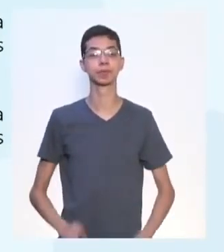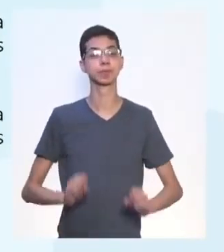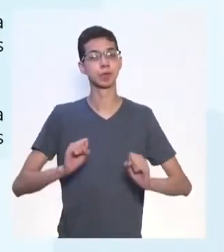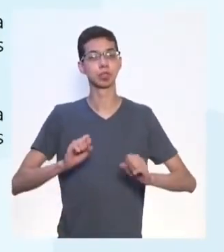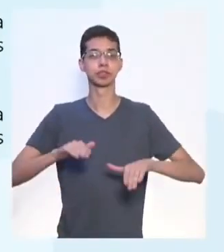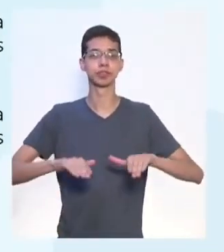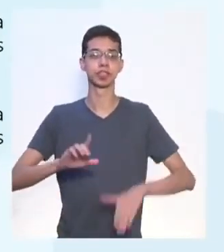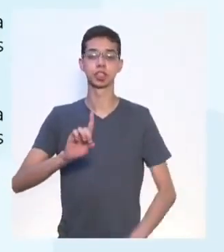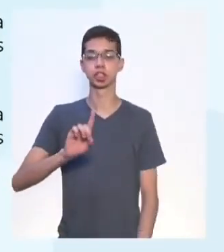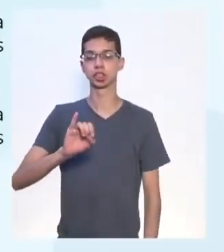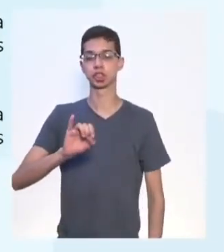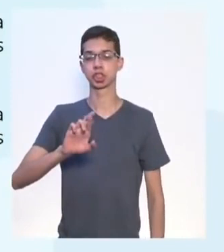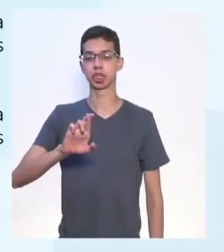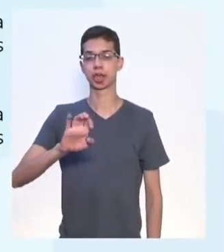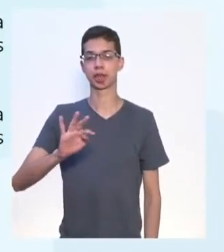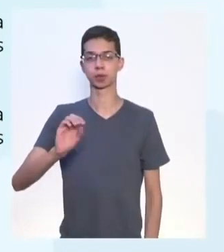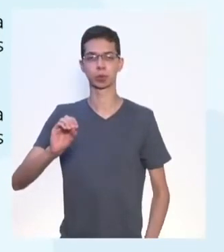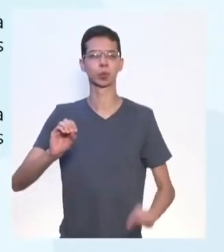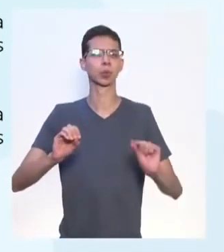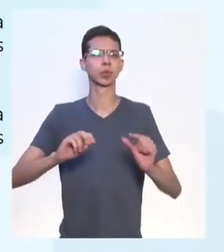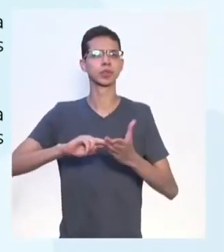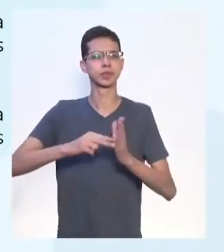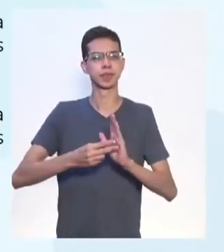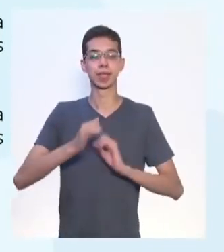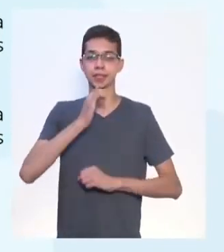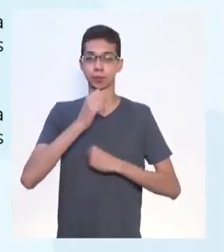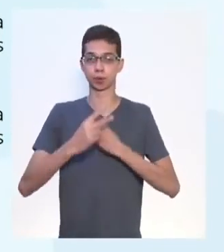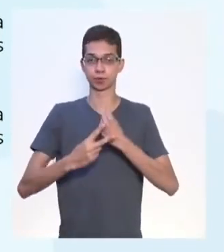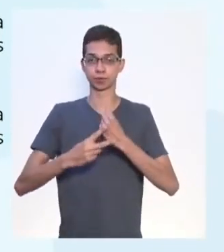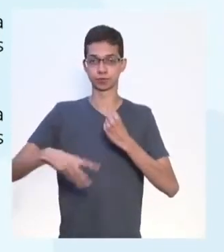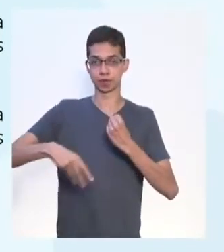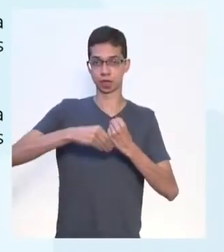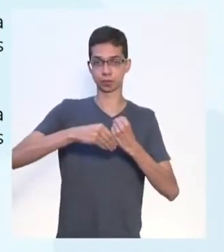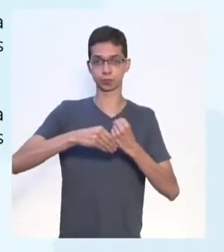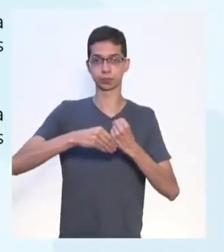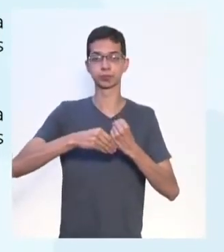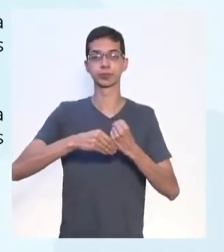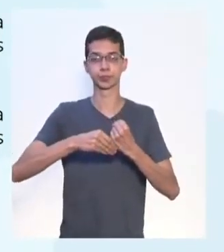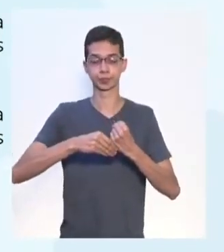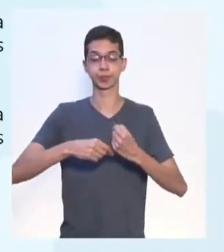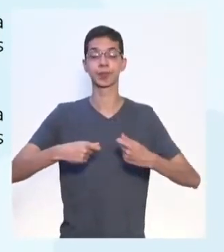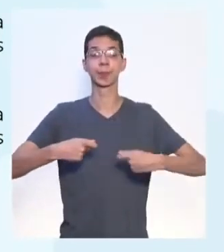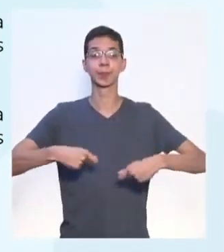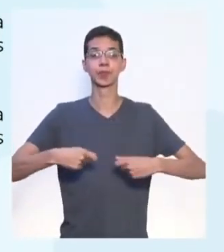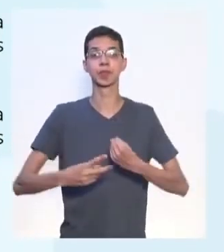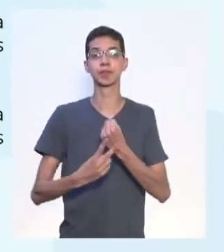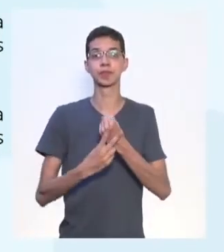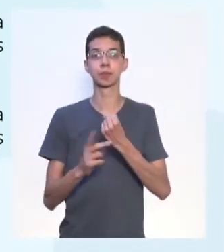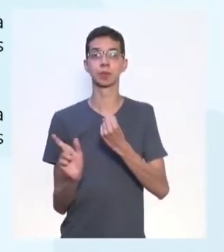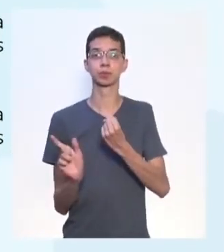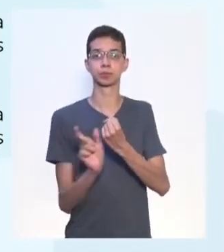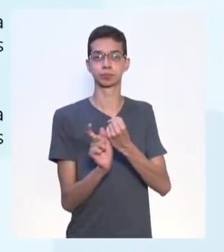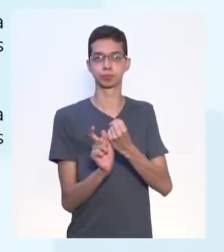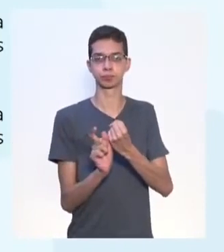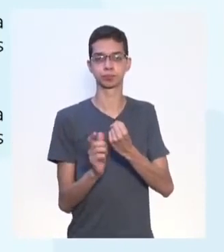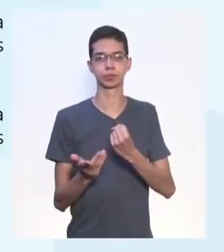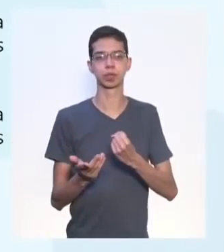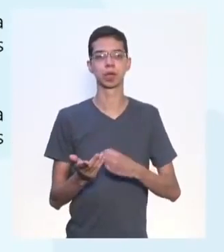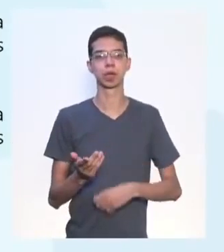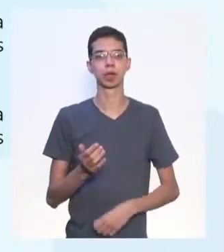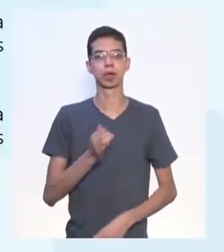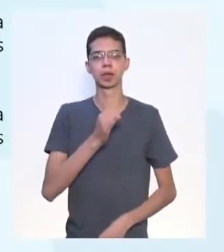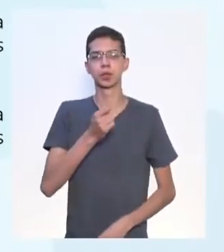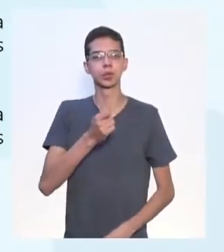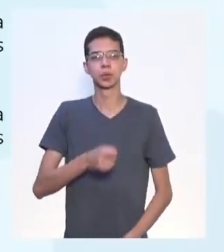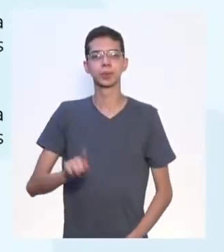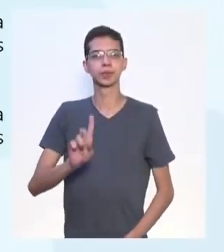for transitivo direto, o complemento que se liga ao verbo, ou seja, que vem após o verbo, é preciso ser feito de forma direta, sem que se use